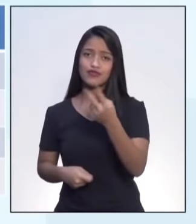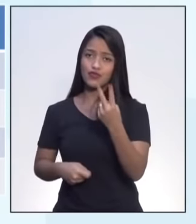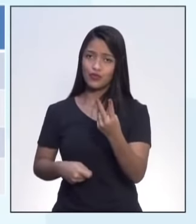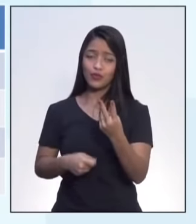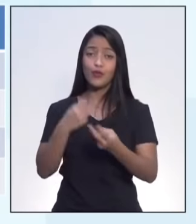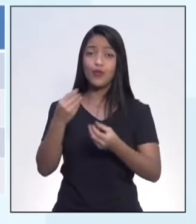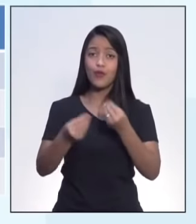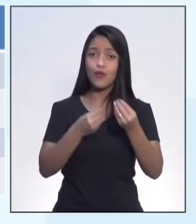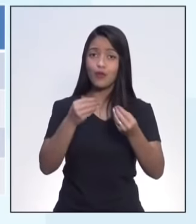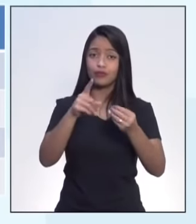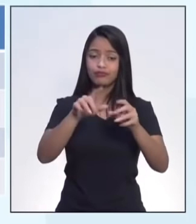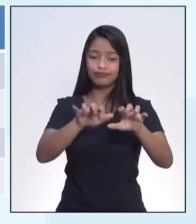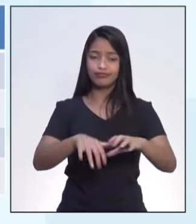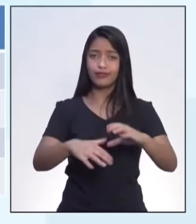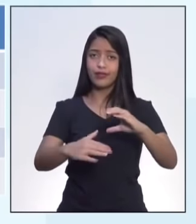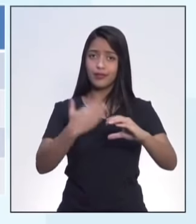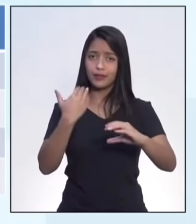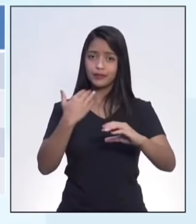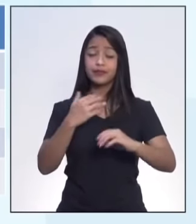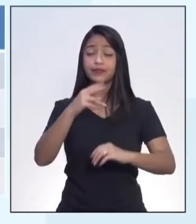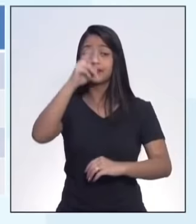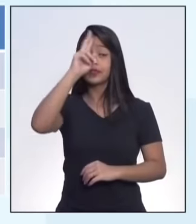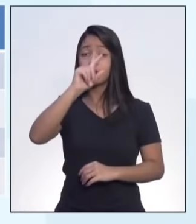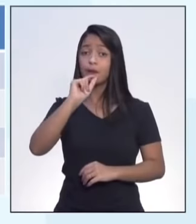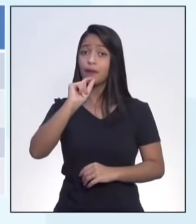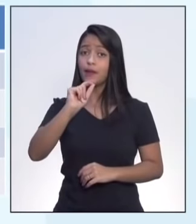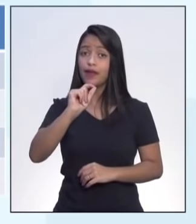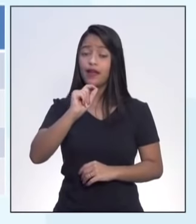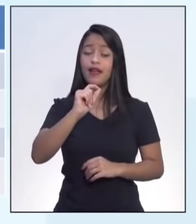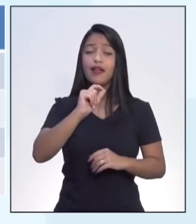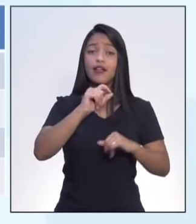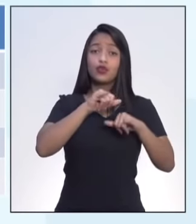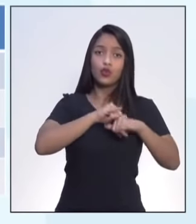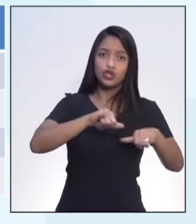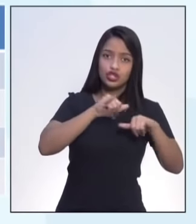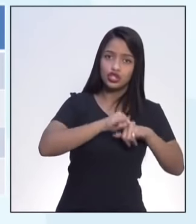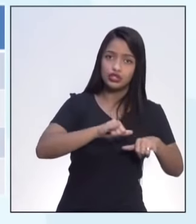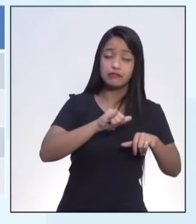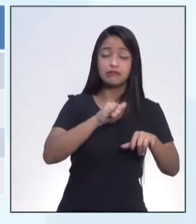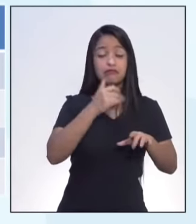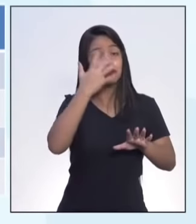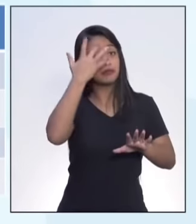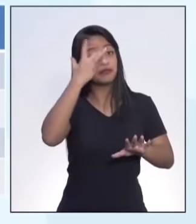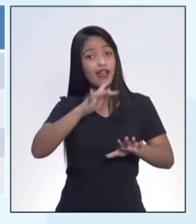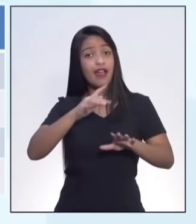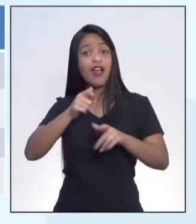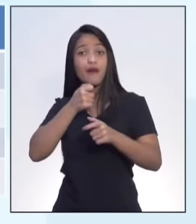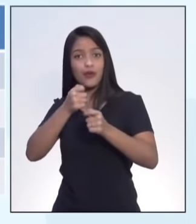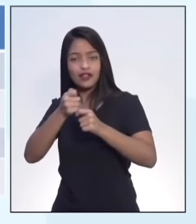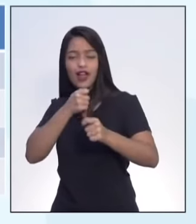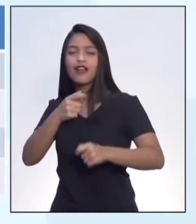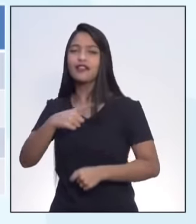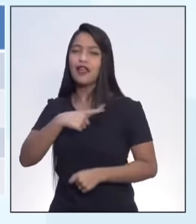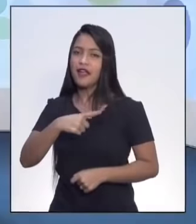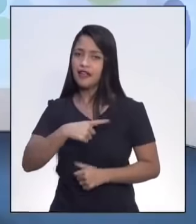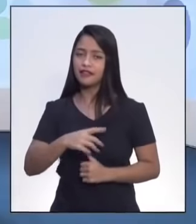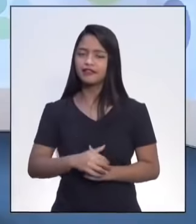para mim. A reportagem eu já adianto que tem. A notícia vocês vão tentar lembrar aí. Será que 2 minutos dá, Andréia, ou